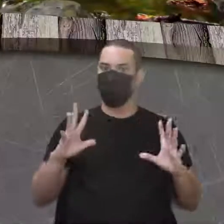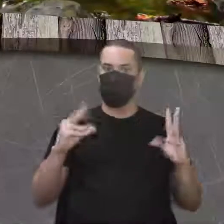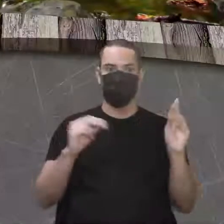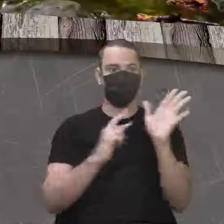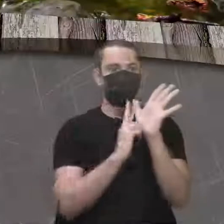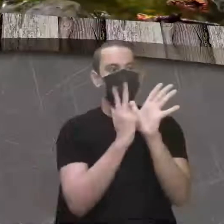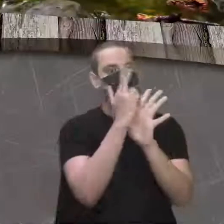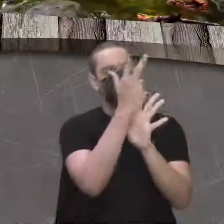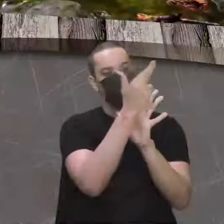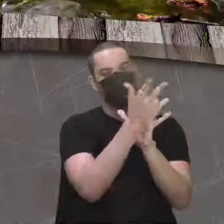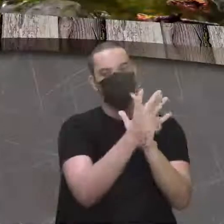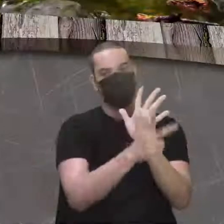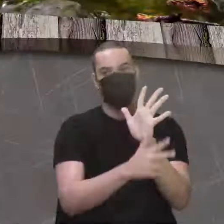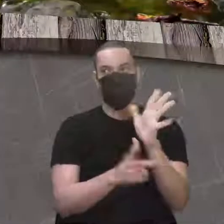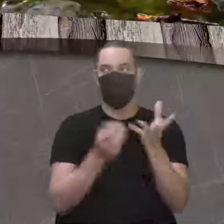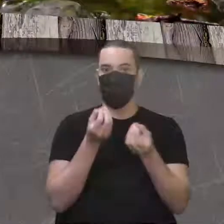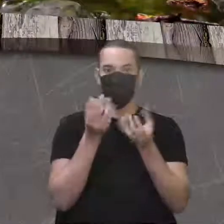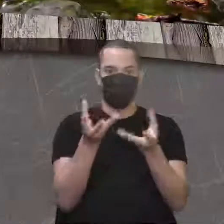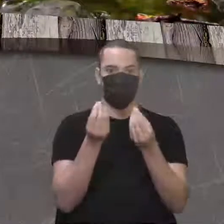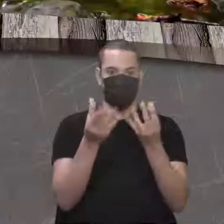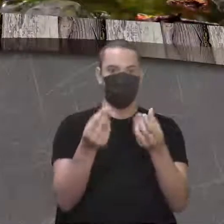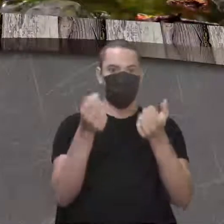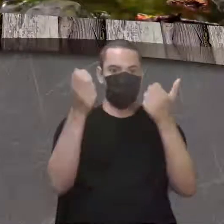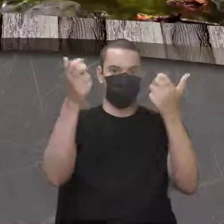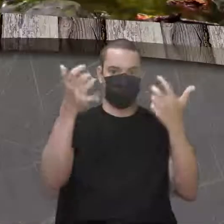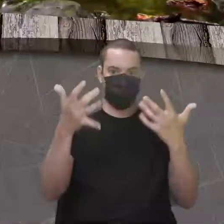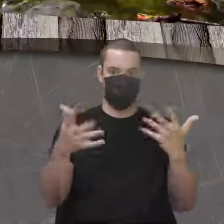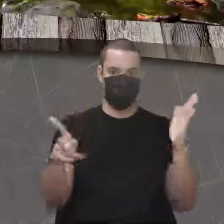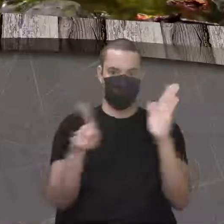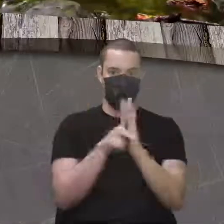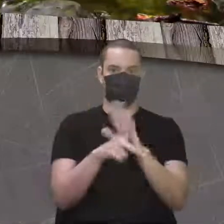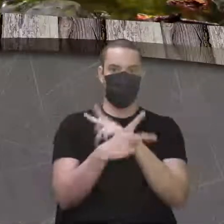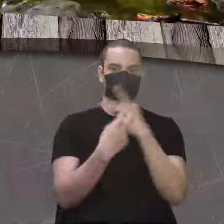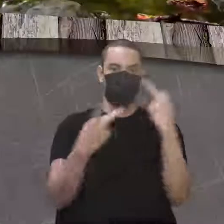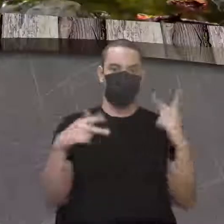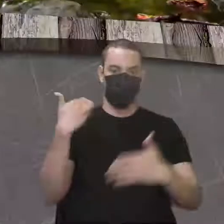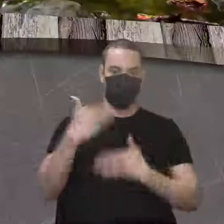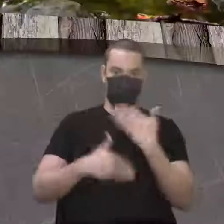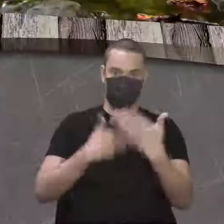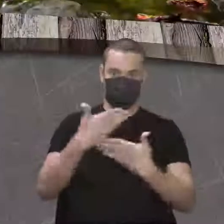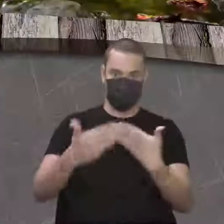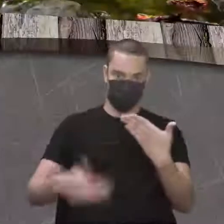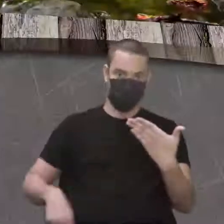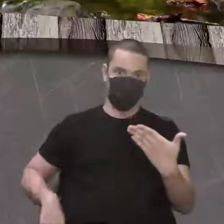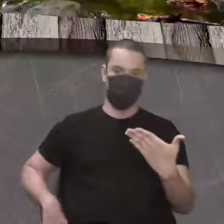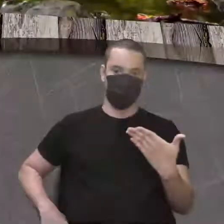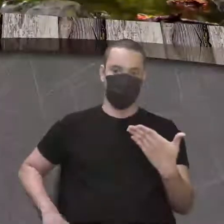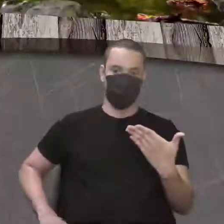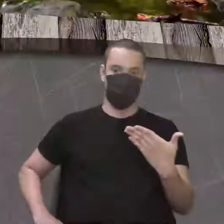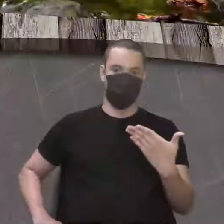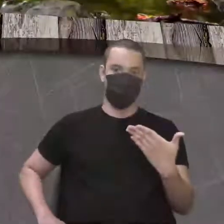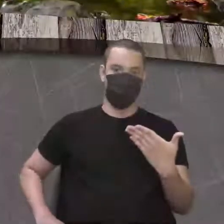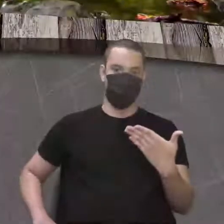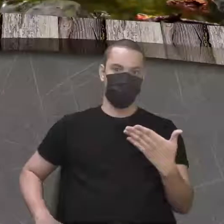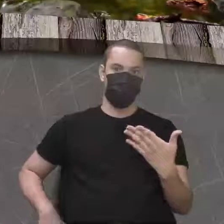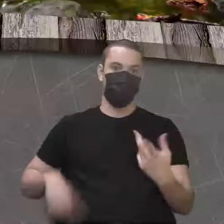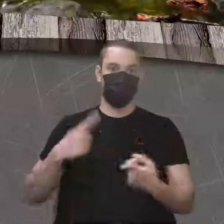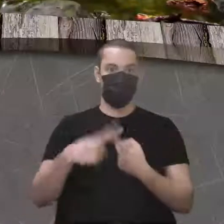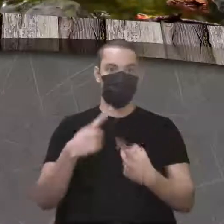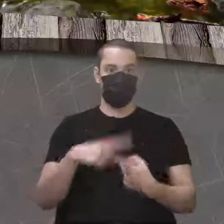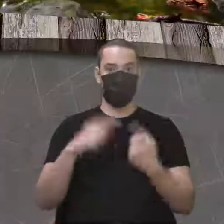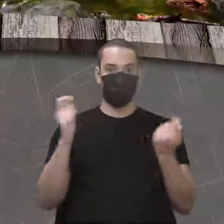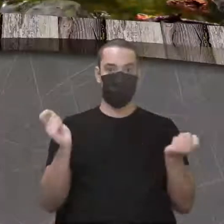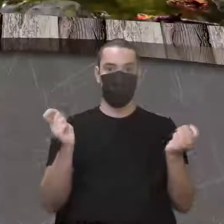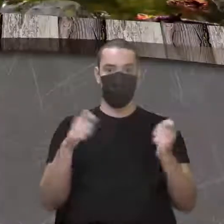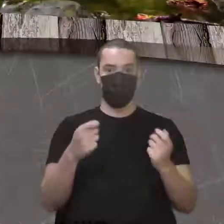leque de informações passando para esses processos que aí vão nos